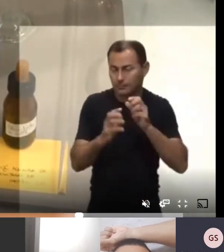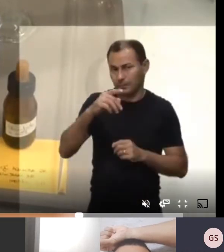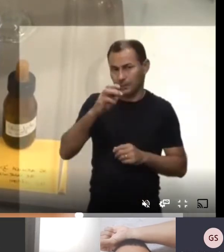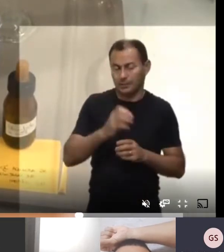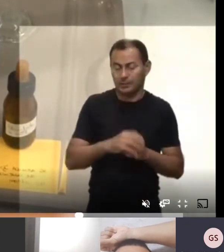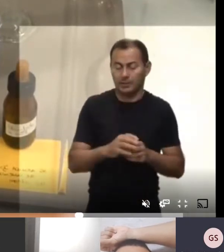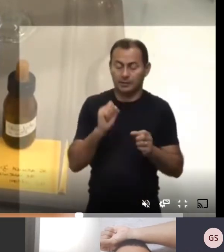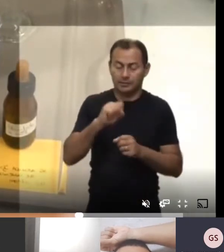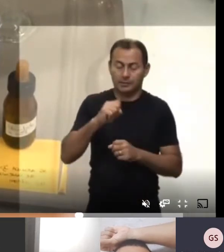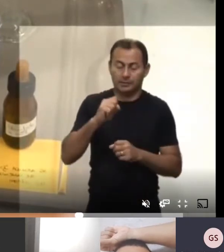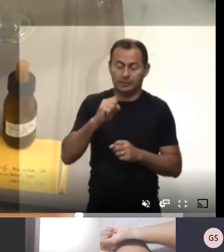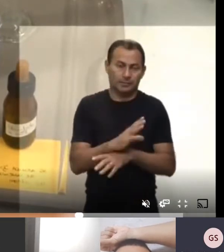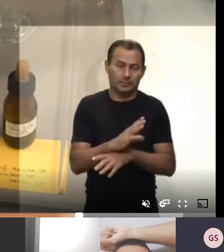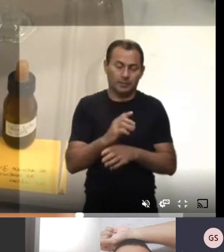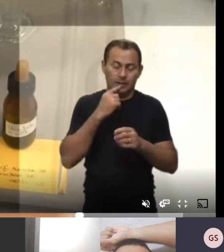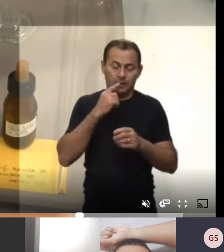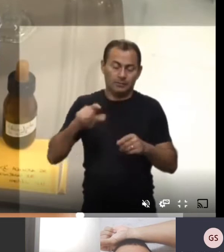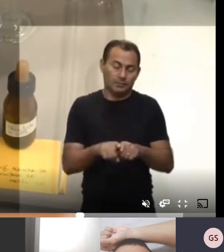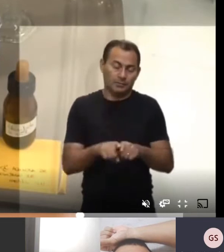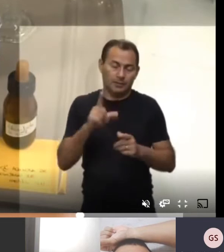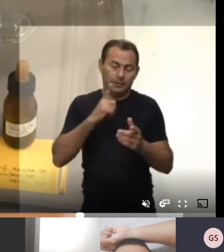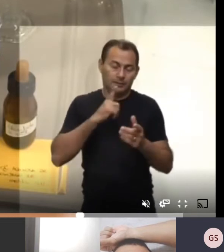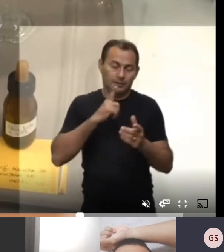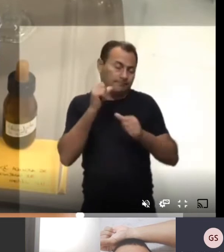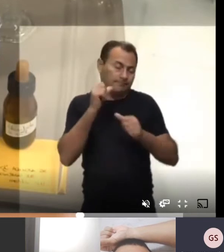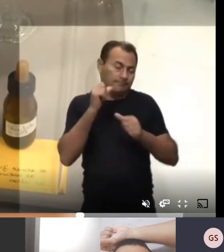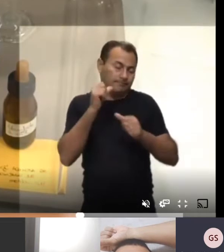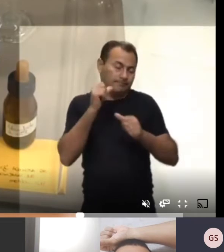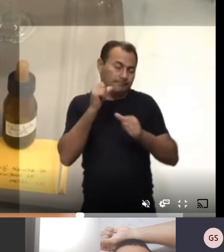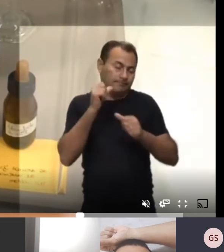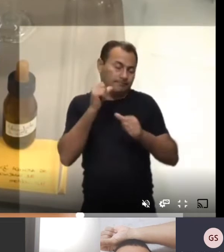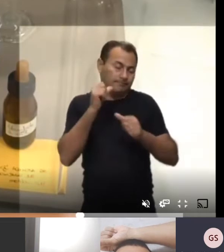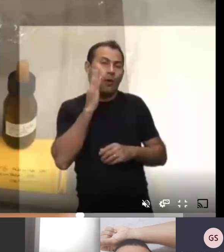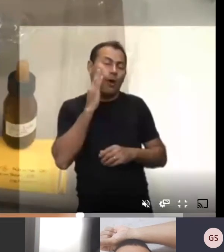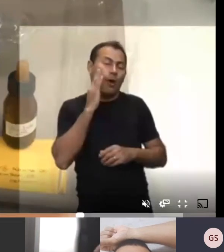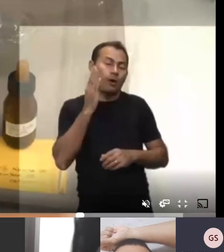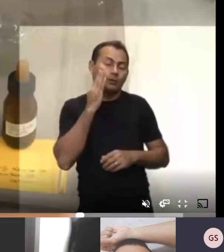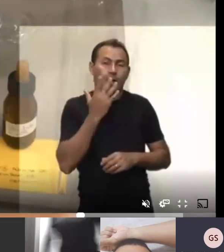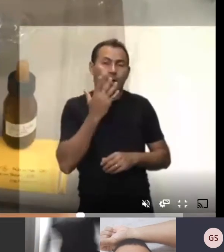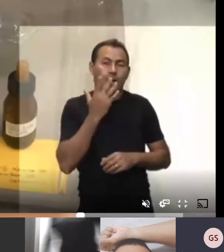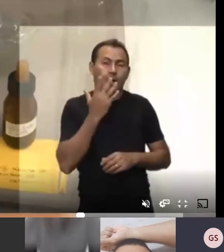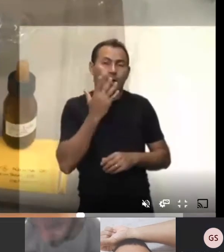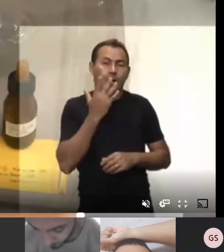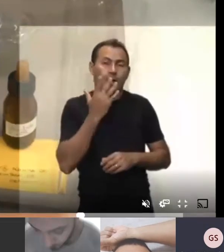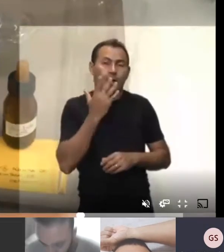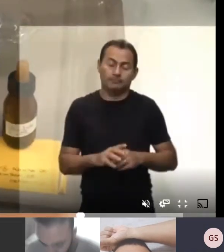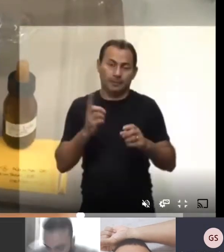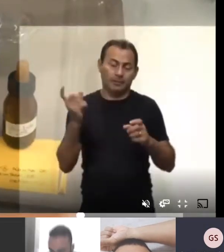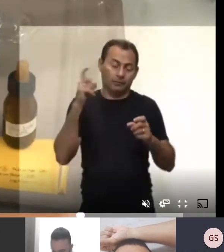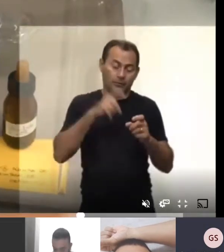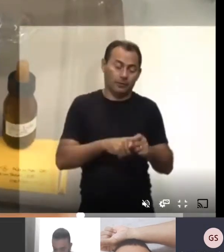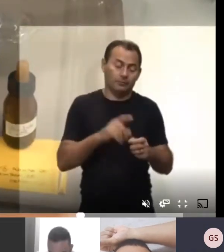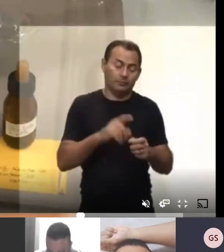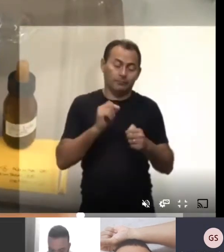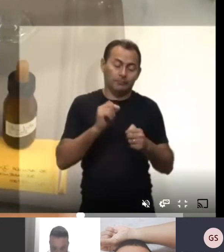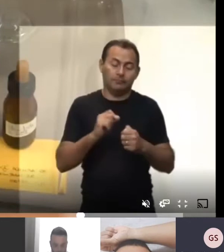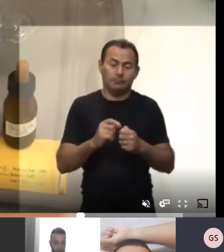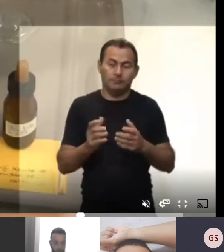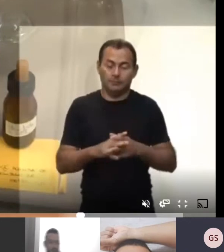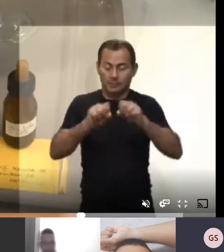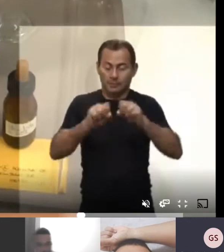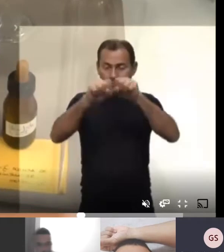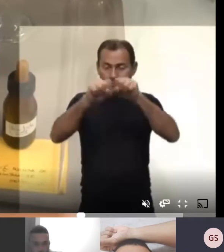muda um pouco, mas depois ela estabiliza, né? Ela fica incolor novamente. Então, essa solução tampão, ela